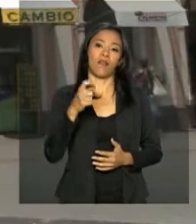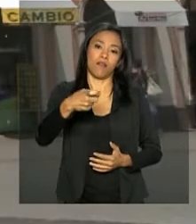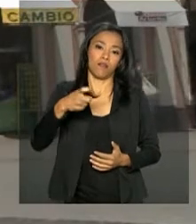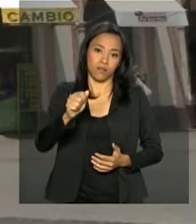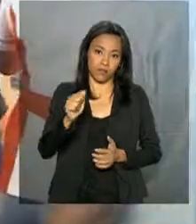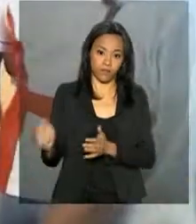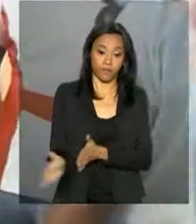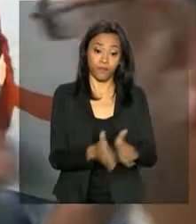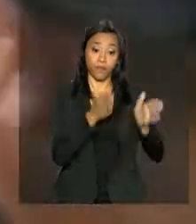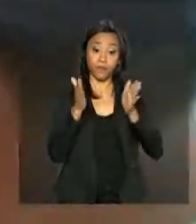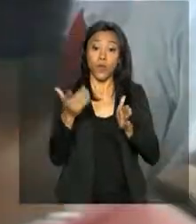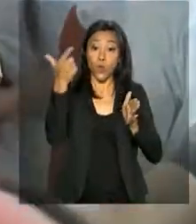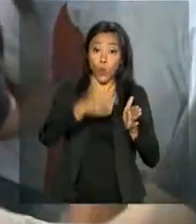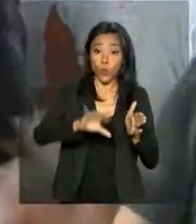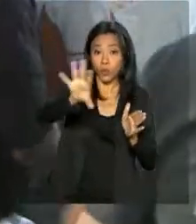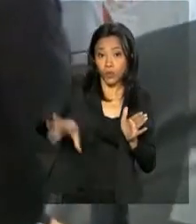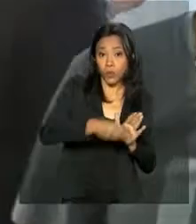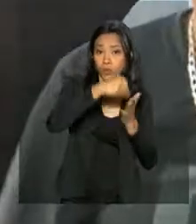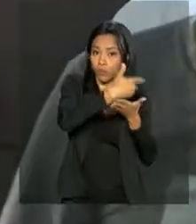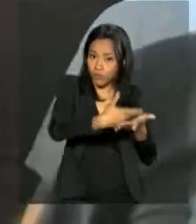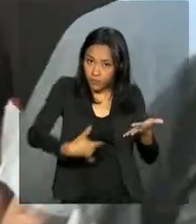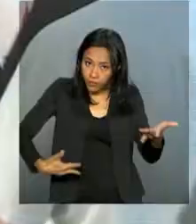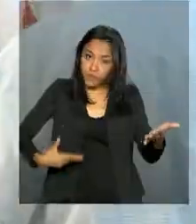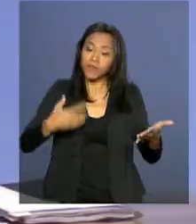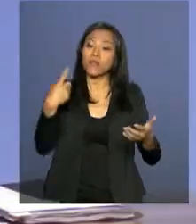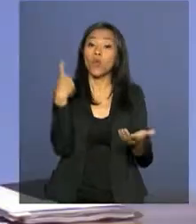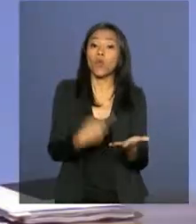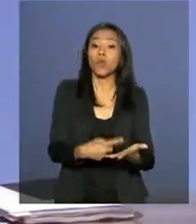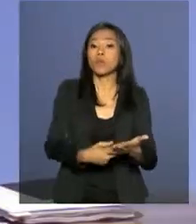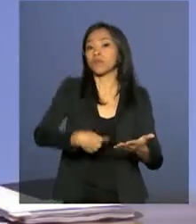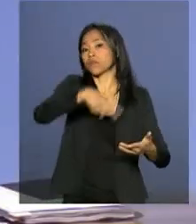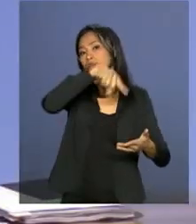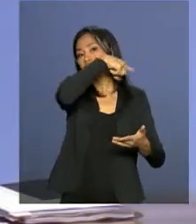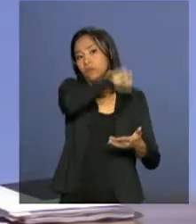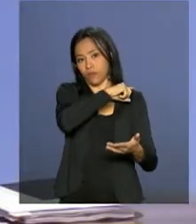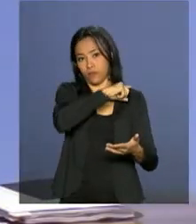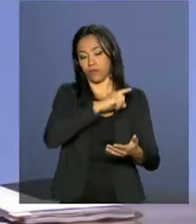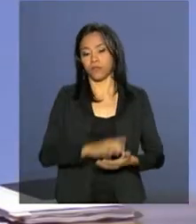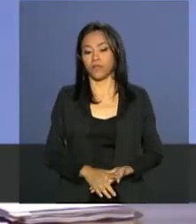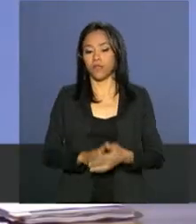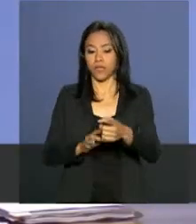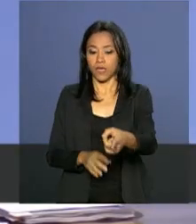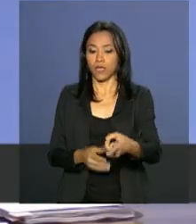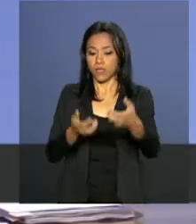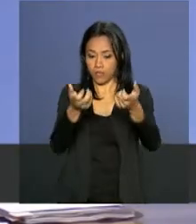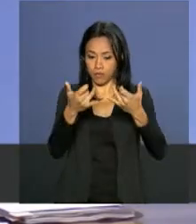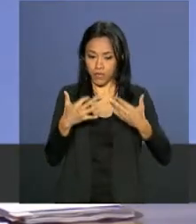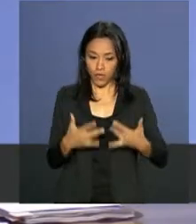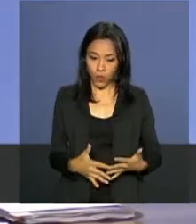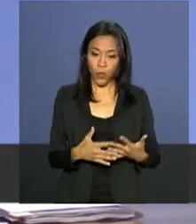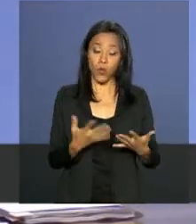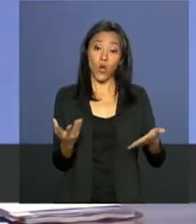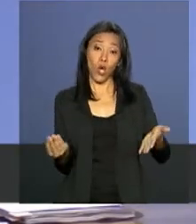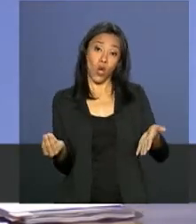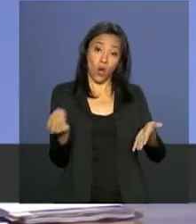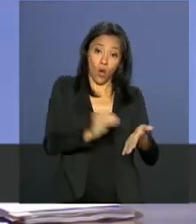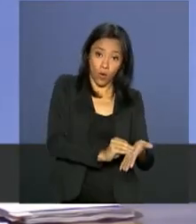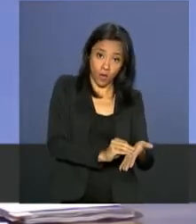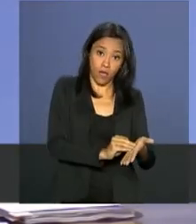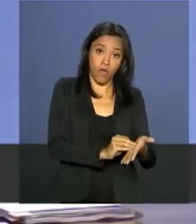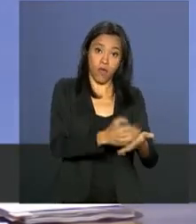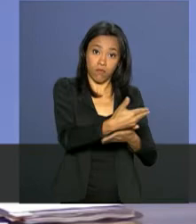incorporados no texto tratados anteriores a gente também procurou incorporar a esse marco